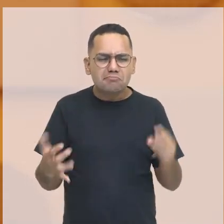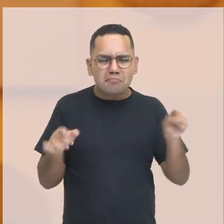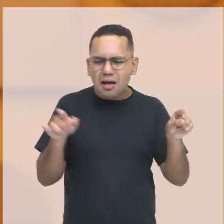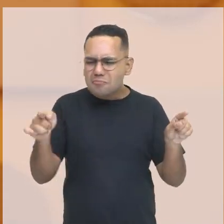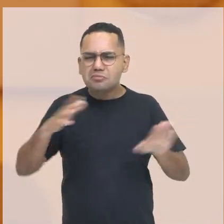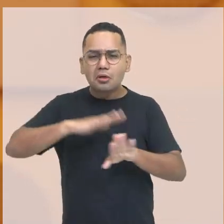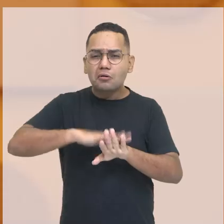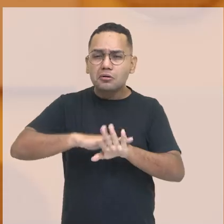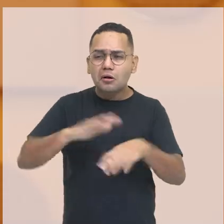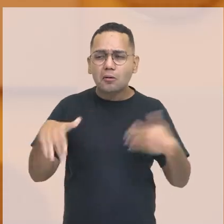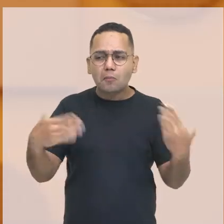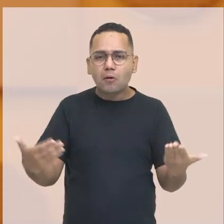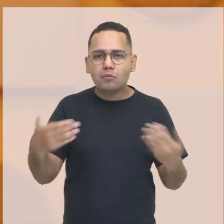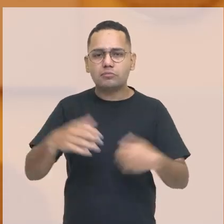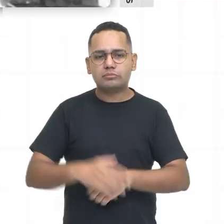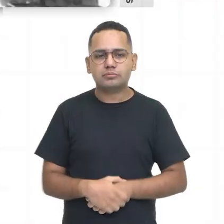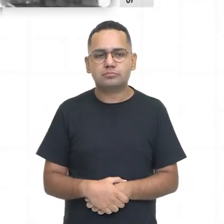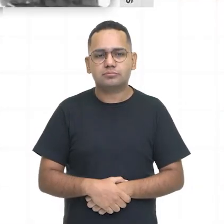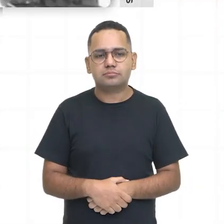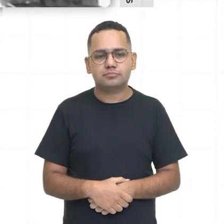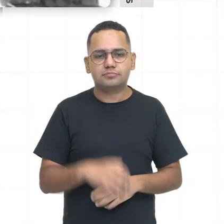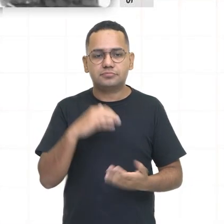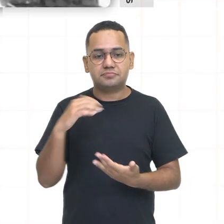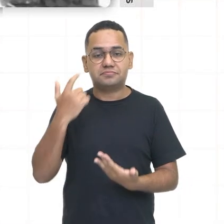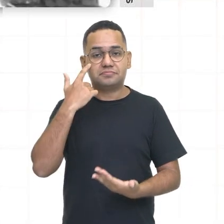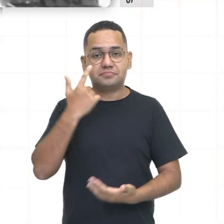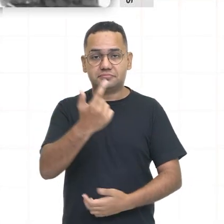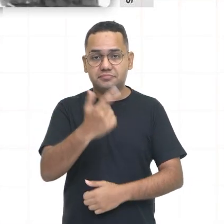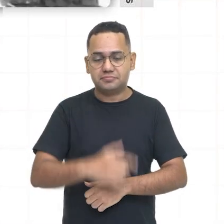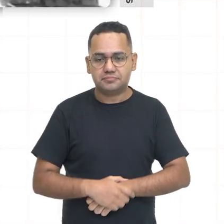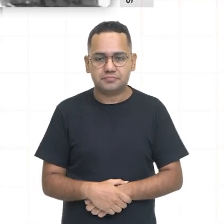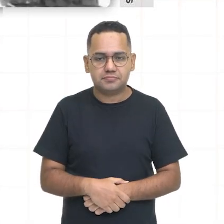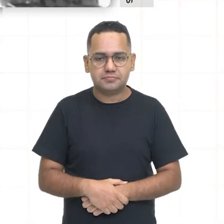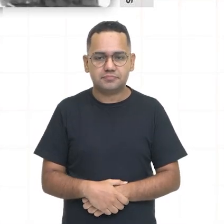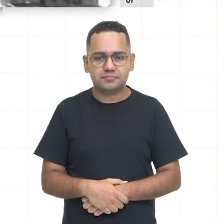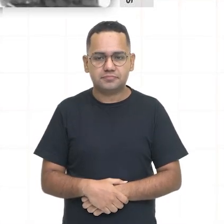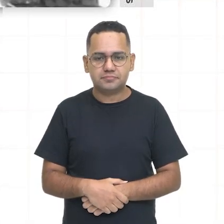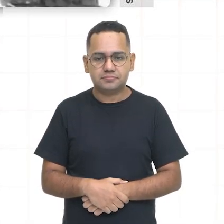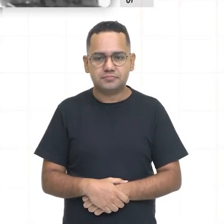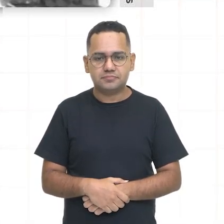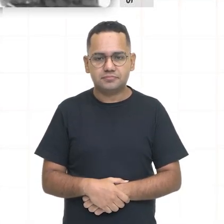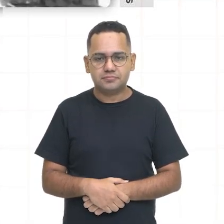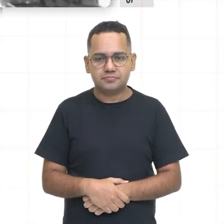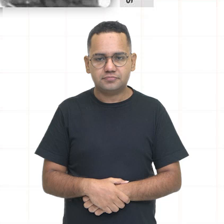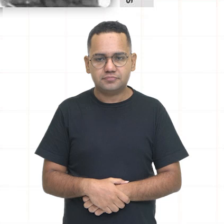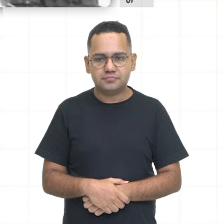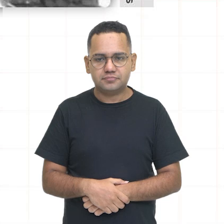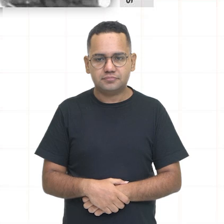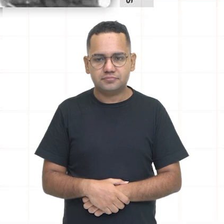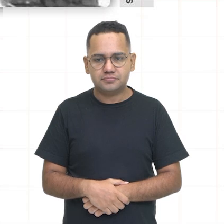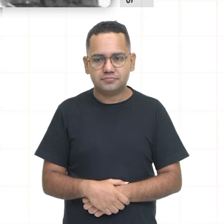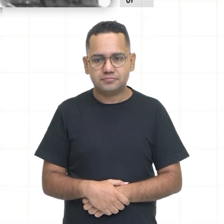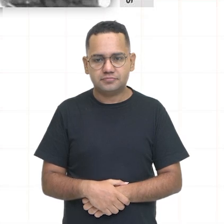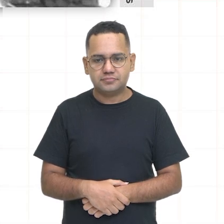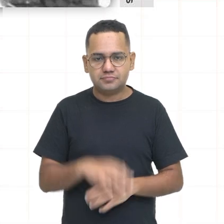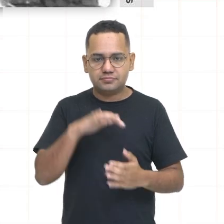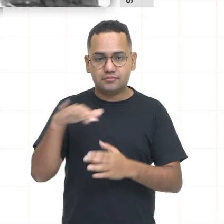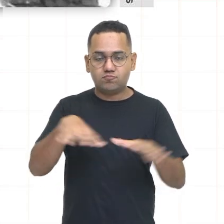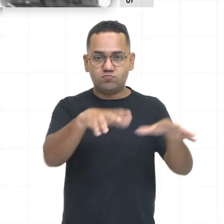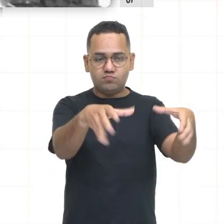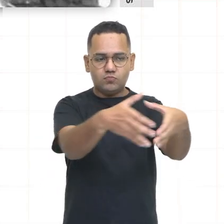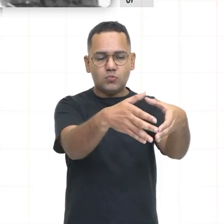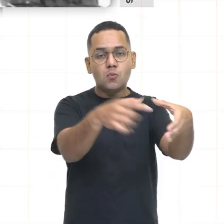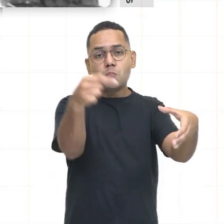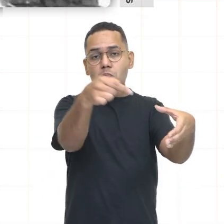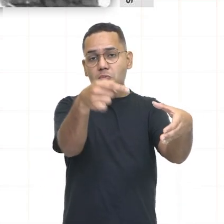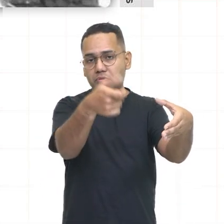cada um defendia. Vamos ao texto. Vamos lá, galera. Vamos conhecer então os integralistas a priori,